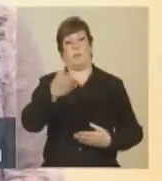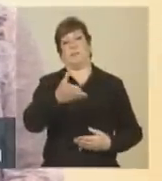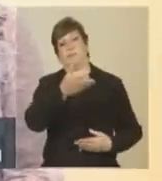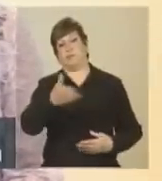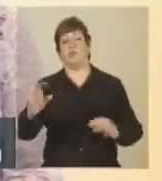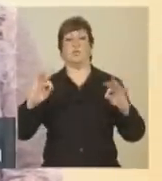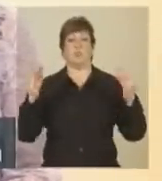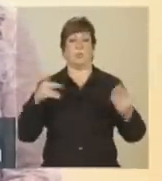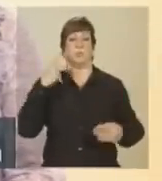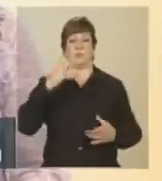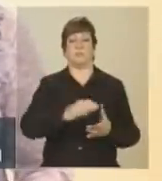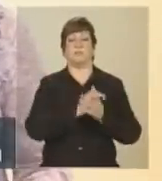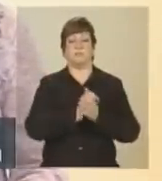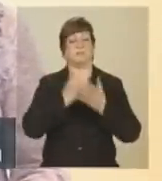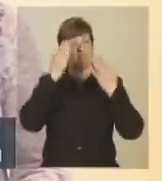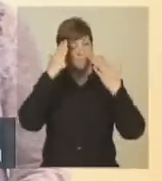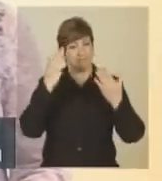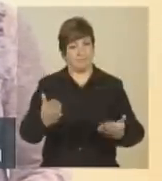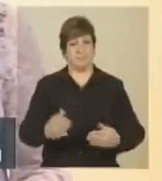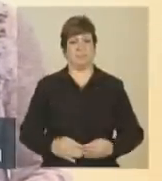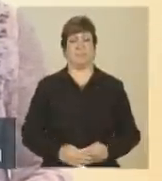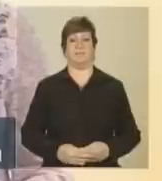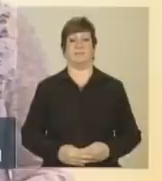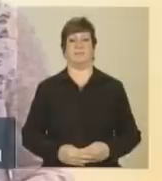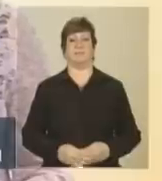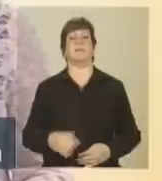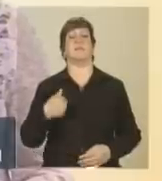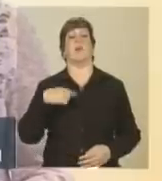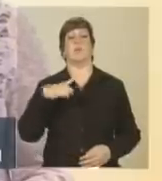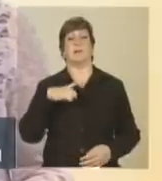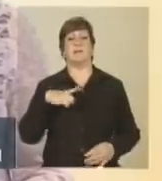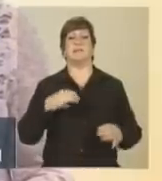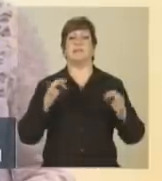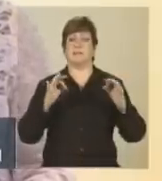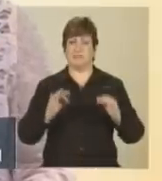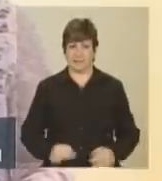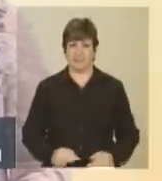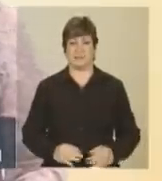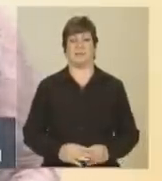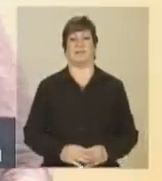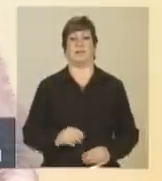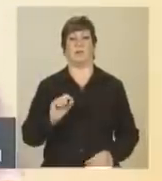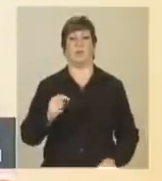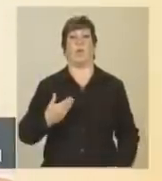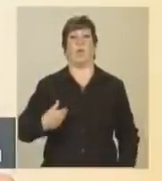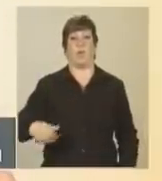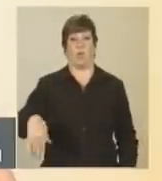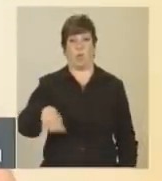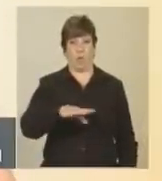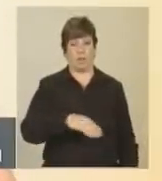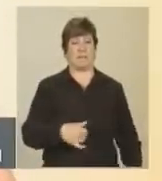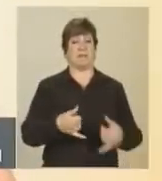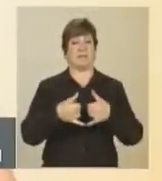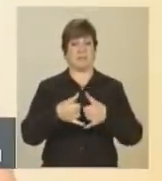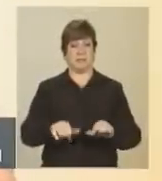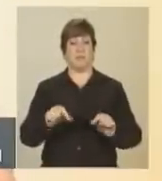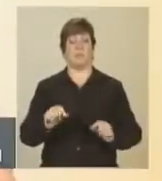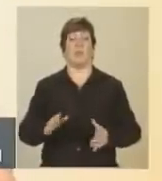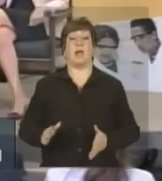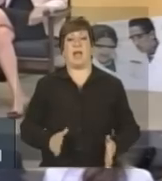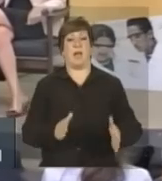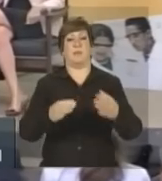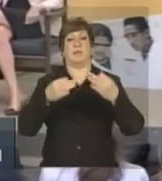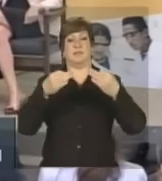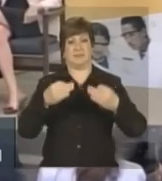os parlamentares. Eu tenho certeza que nós estamos no caminho